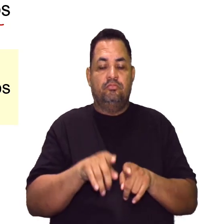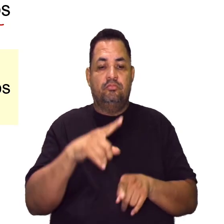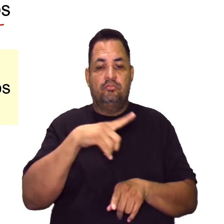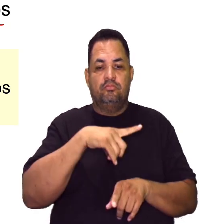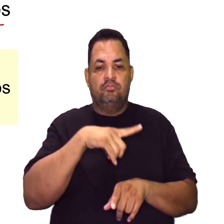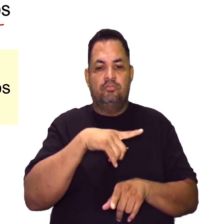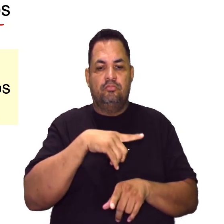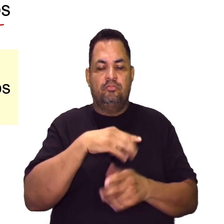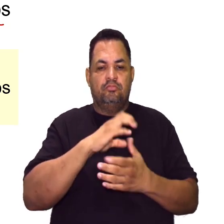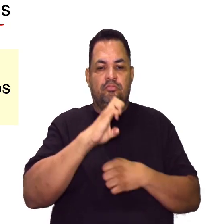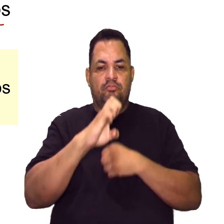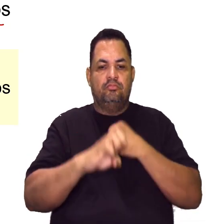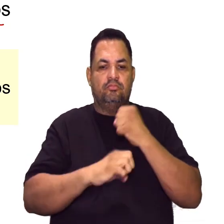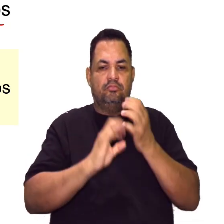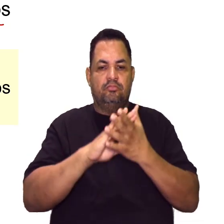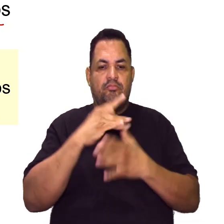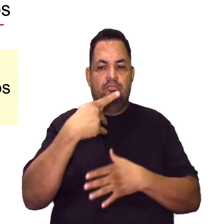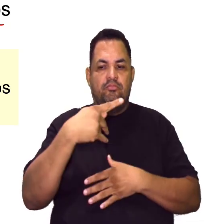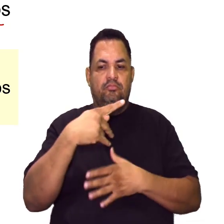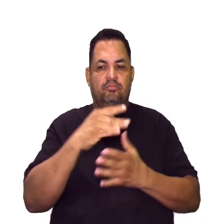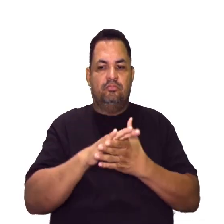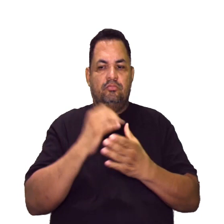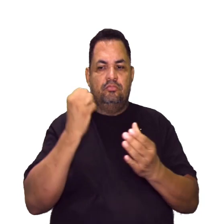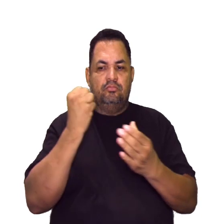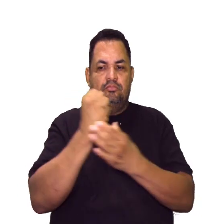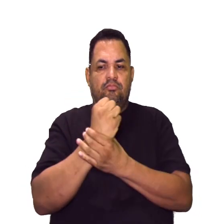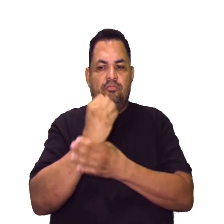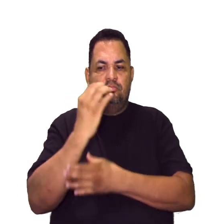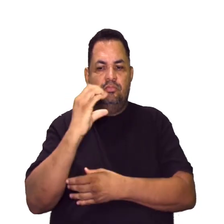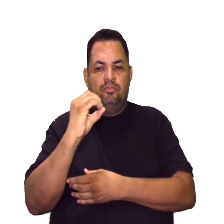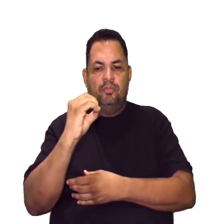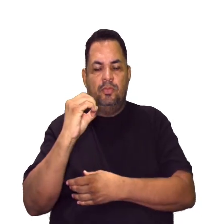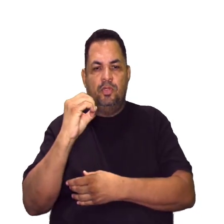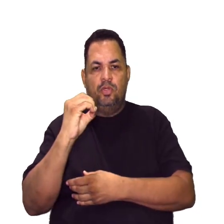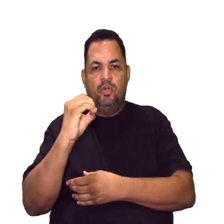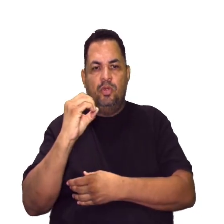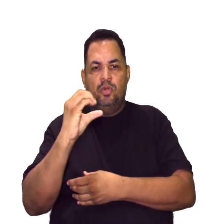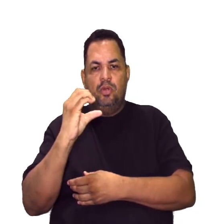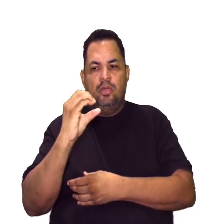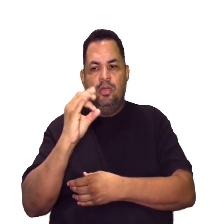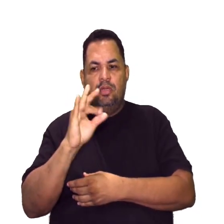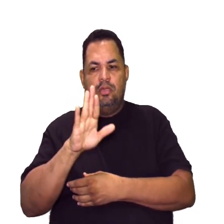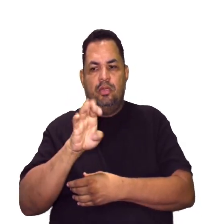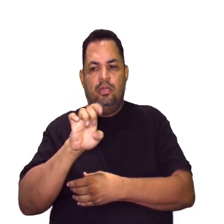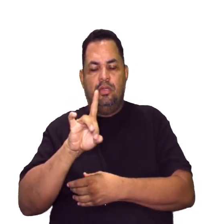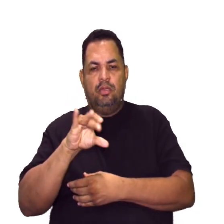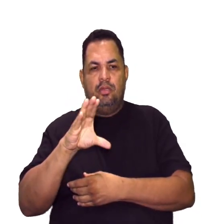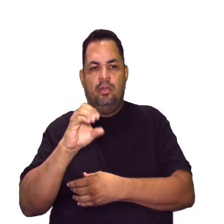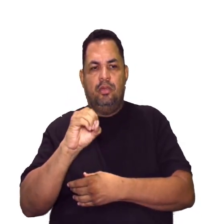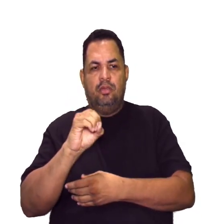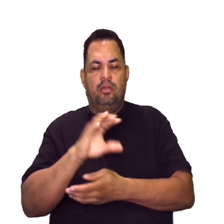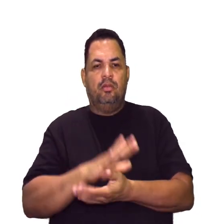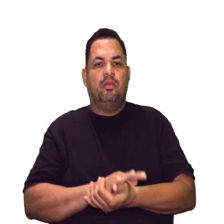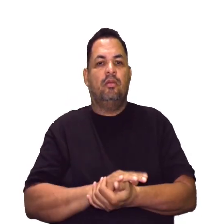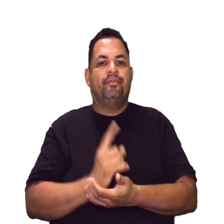precisa para garantir o seu octeto. Tá joia? Com 3 átomos linear ou angular aí, nós